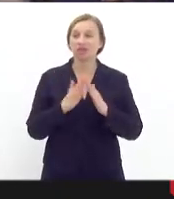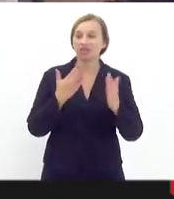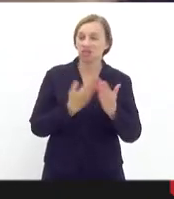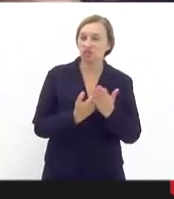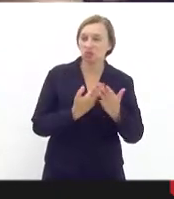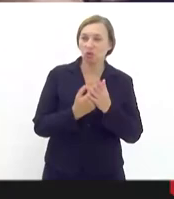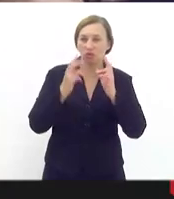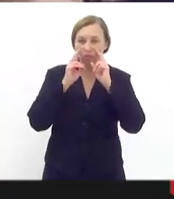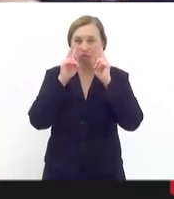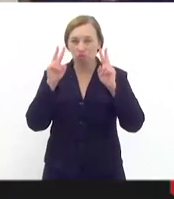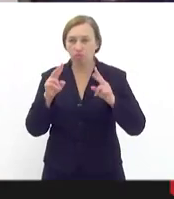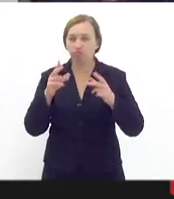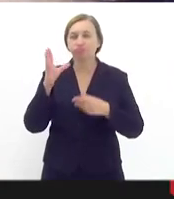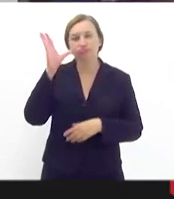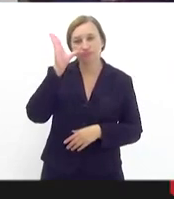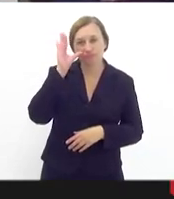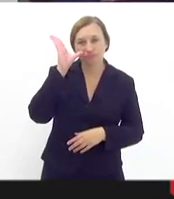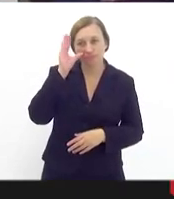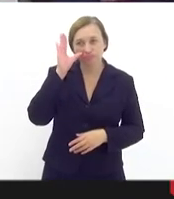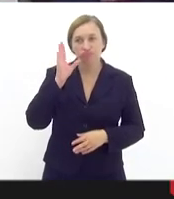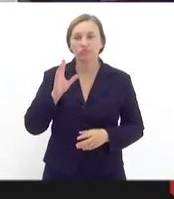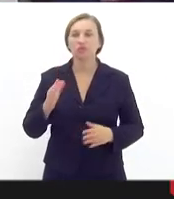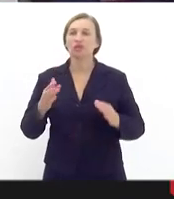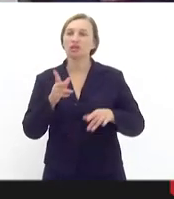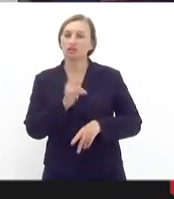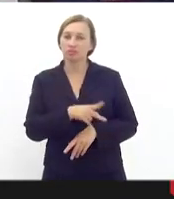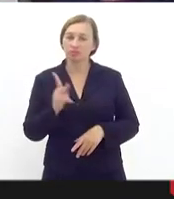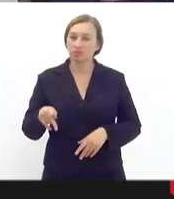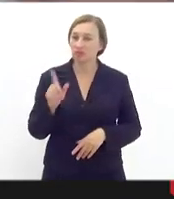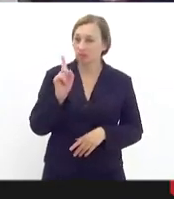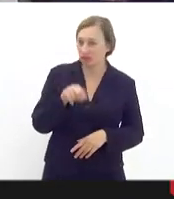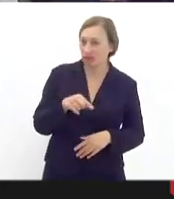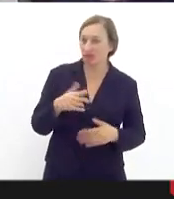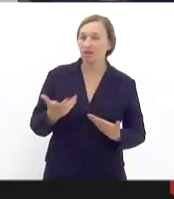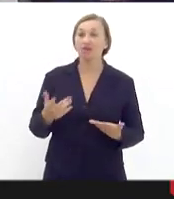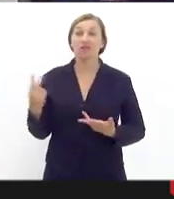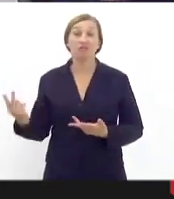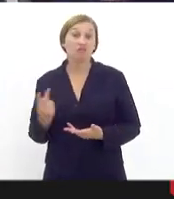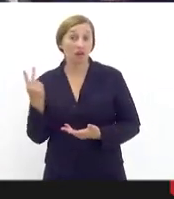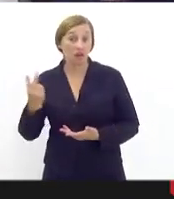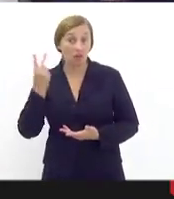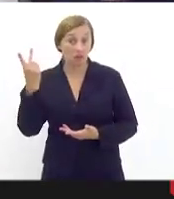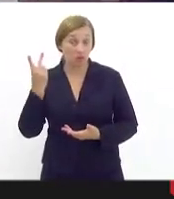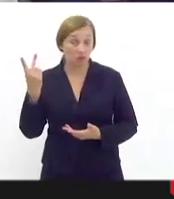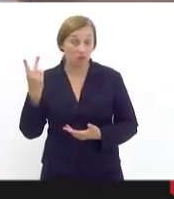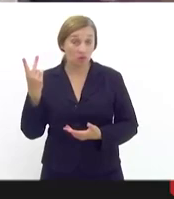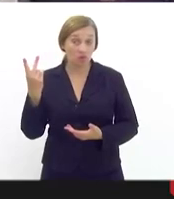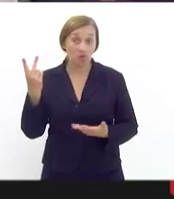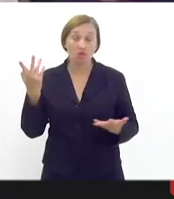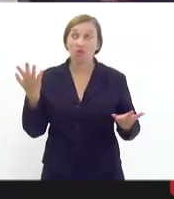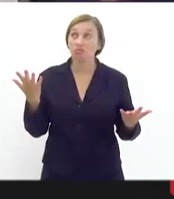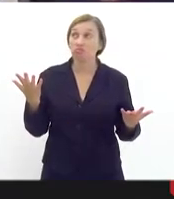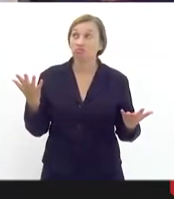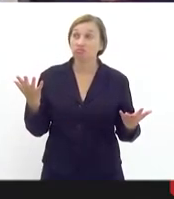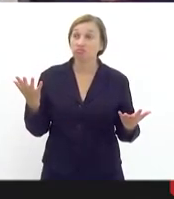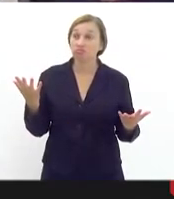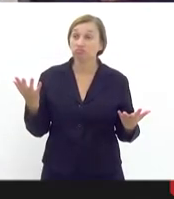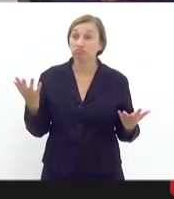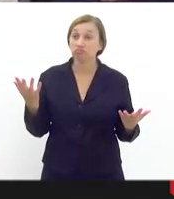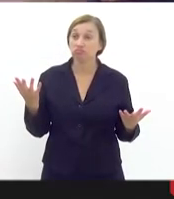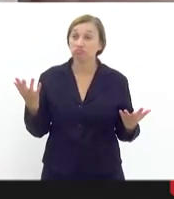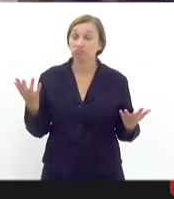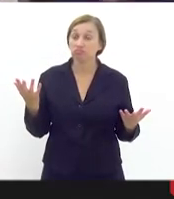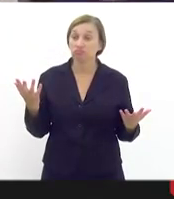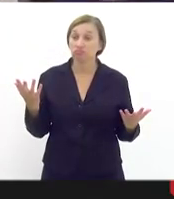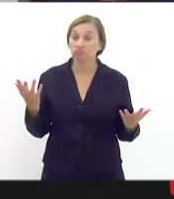ser um aliado muito interessante a esses professores, né? Aliar valor com essa, né, com